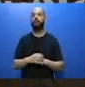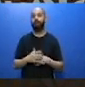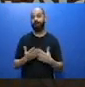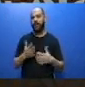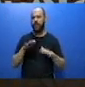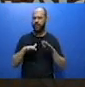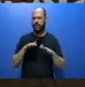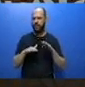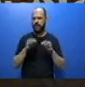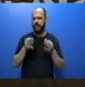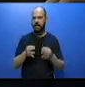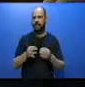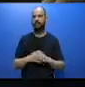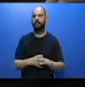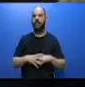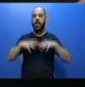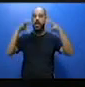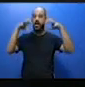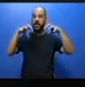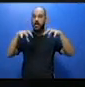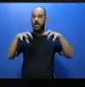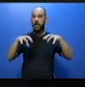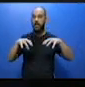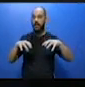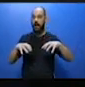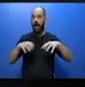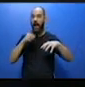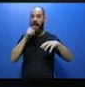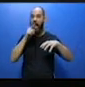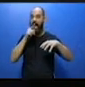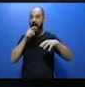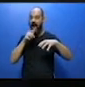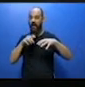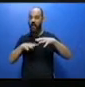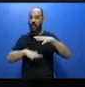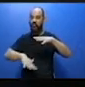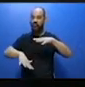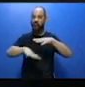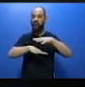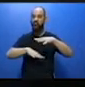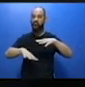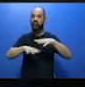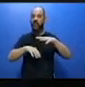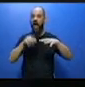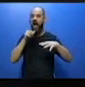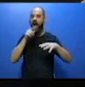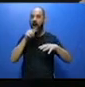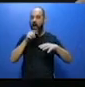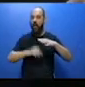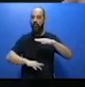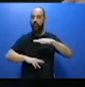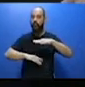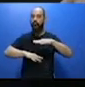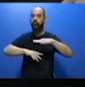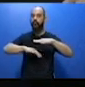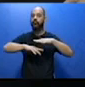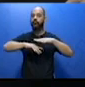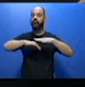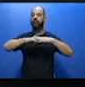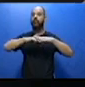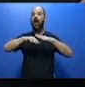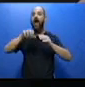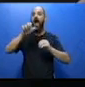Após uma chuva intensa, o solo fica cheio de água, fica encharcado, ocupando o espaço do ar nas